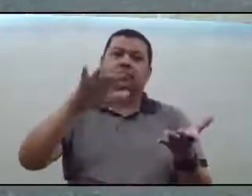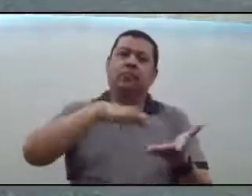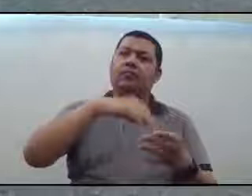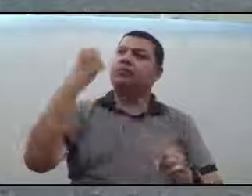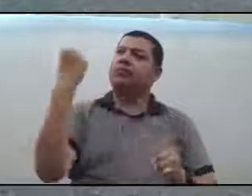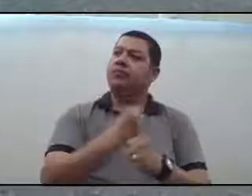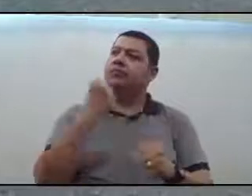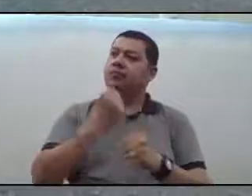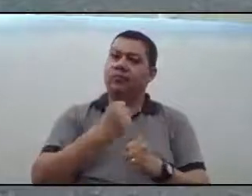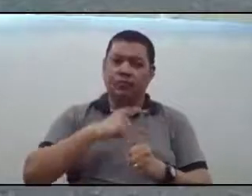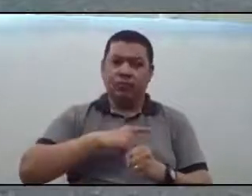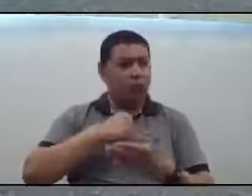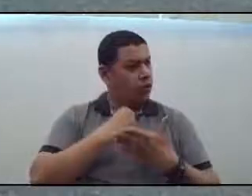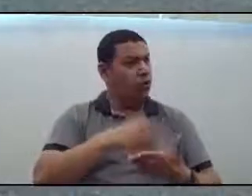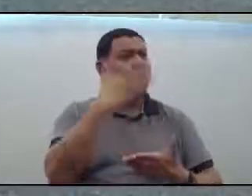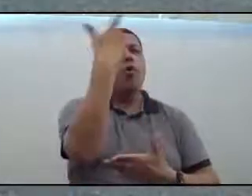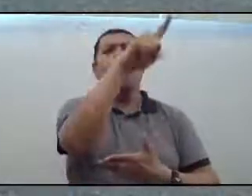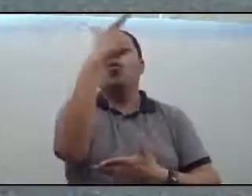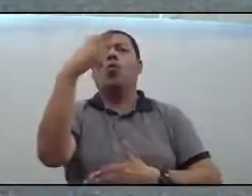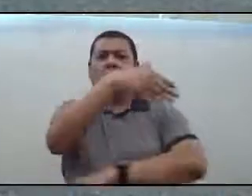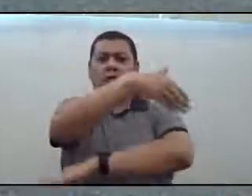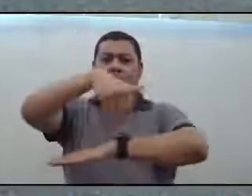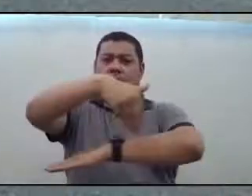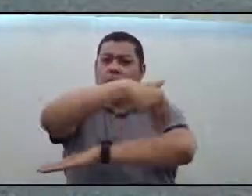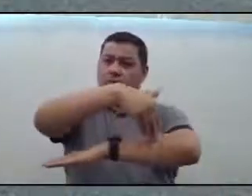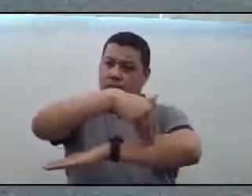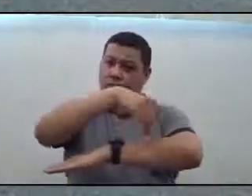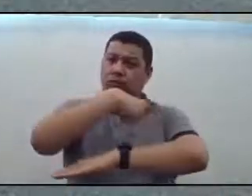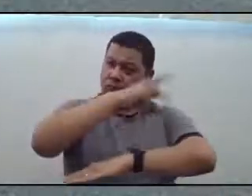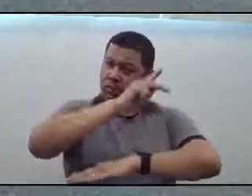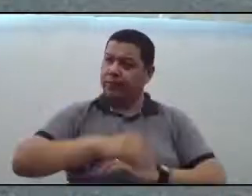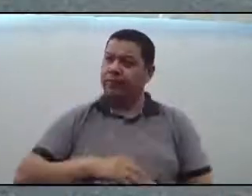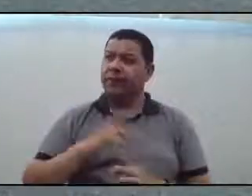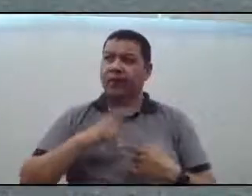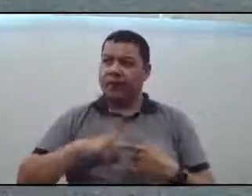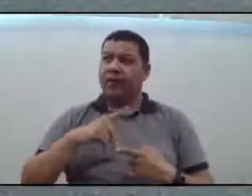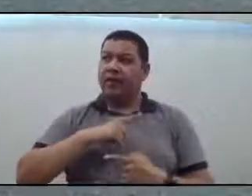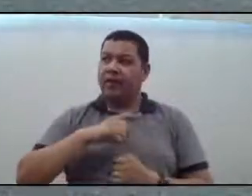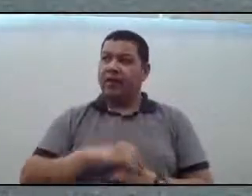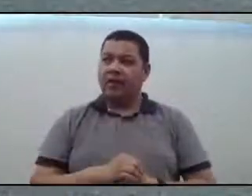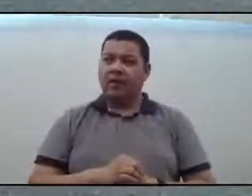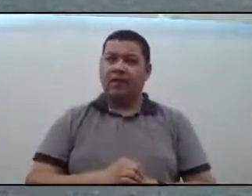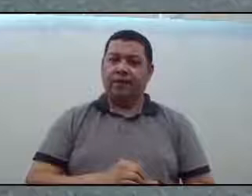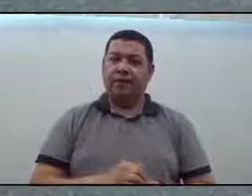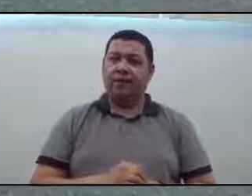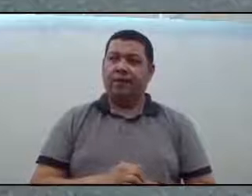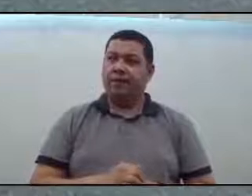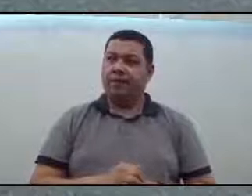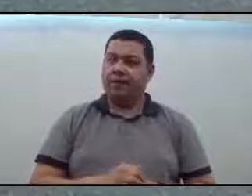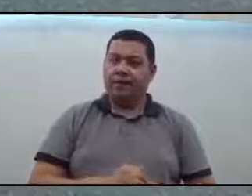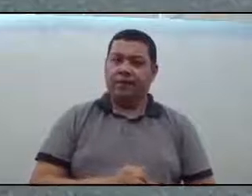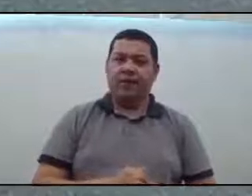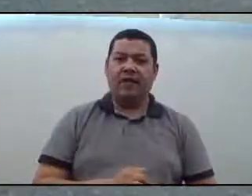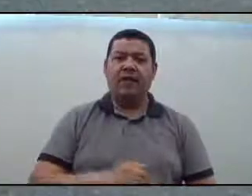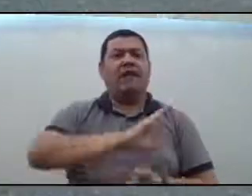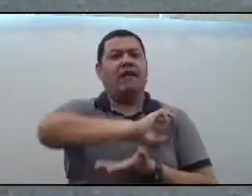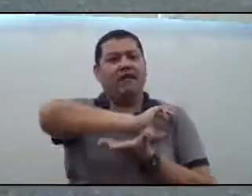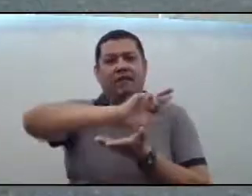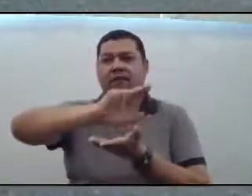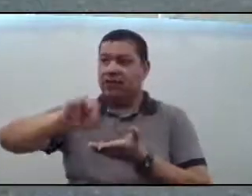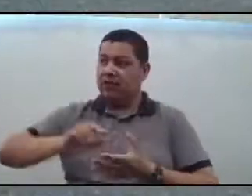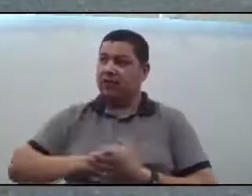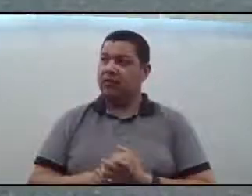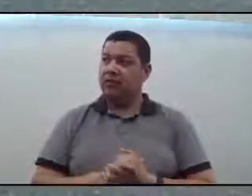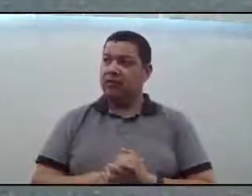contemple algumas outras ruas, porque tendo em vista, é muito material que sai dessa rodovia federal. O material